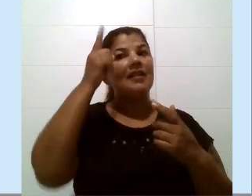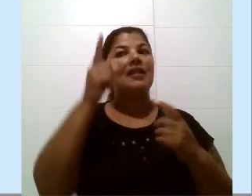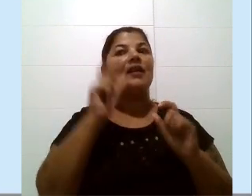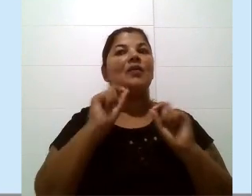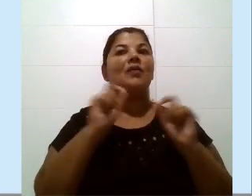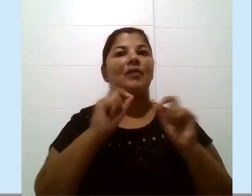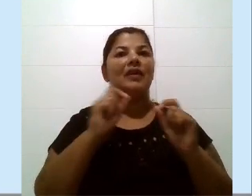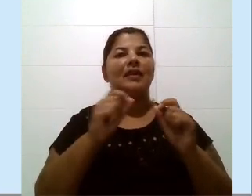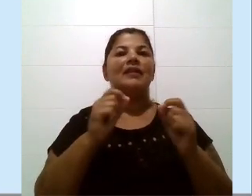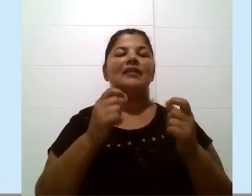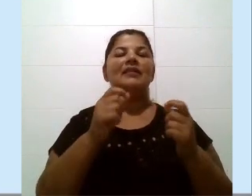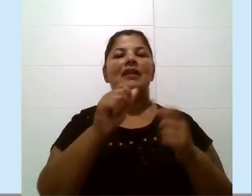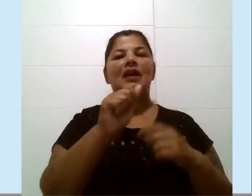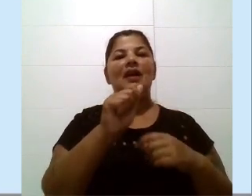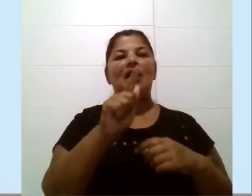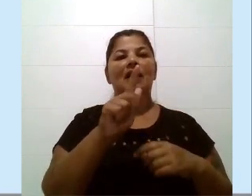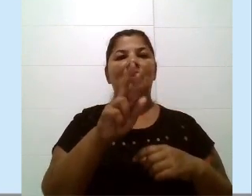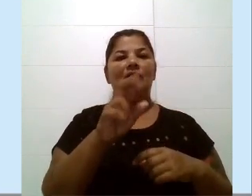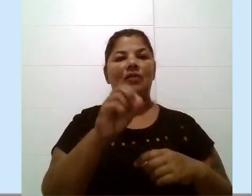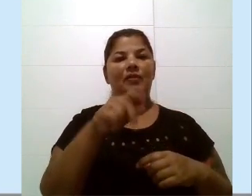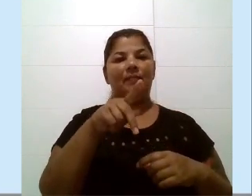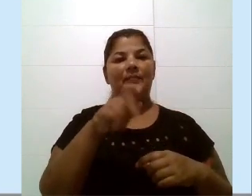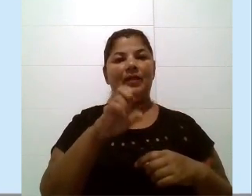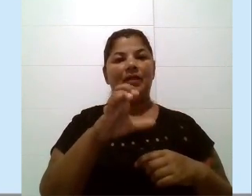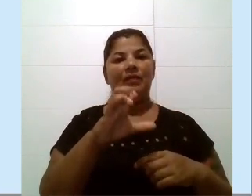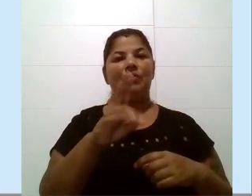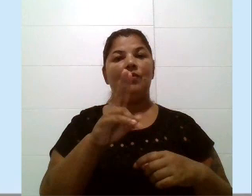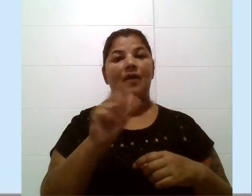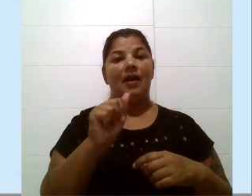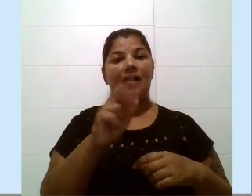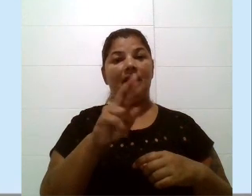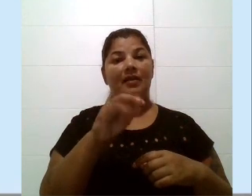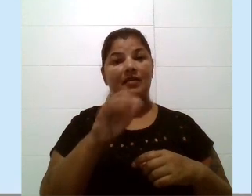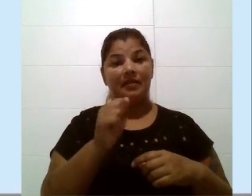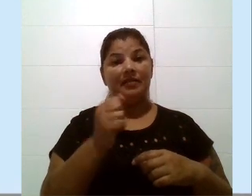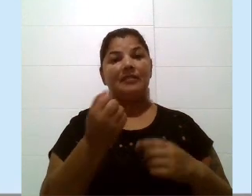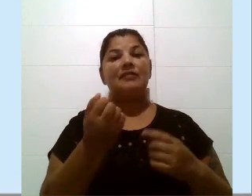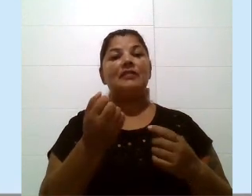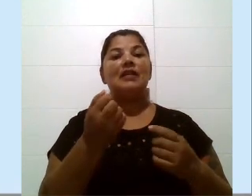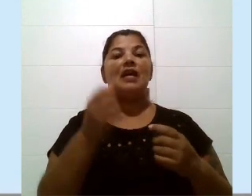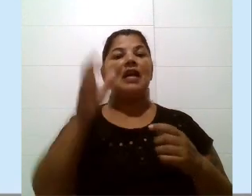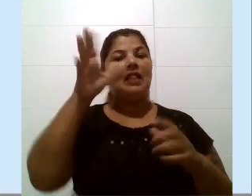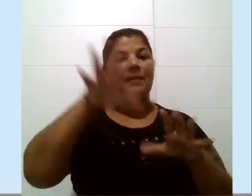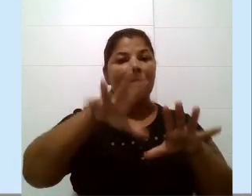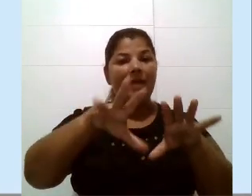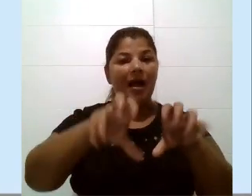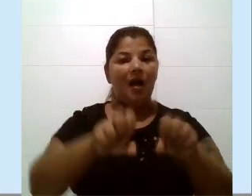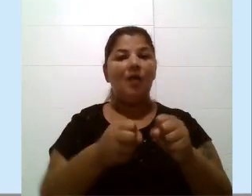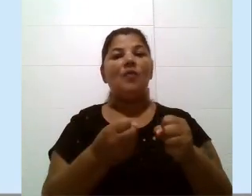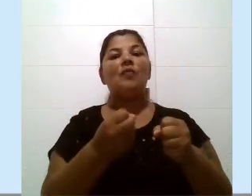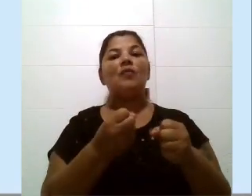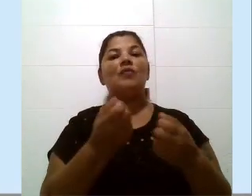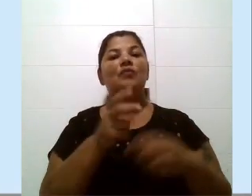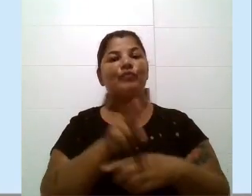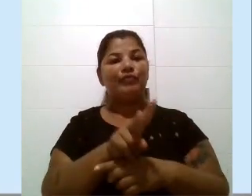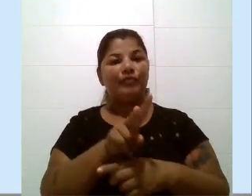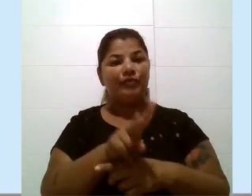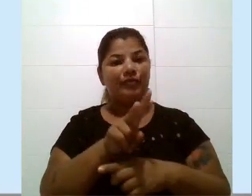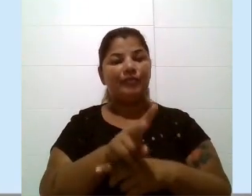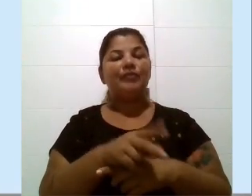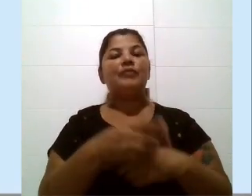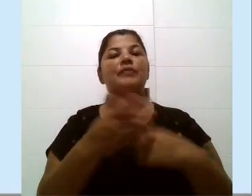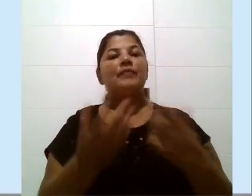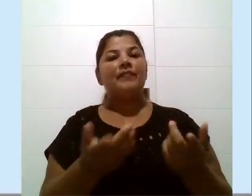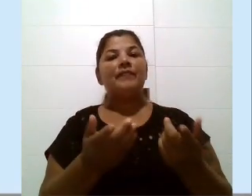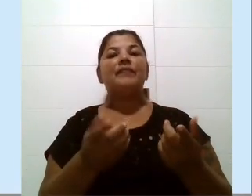tem de agropecuária, né? Plantações e criação de animais. A gente vem falando sobre essa questão de criação de animais e sobre